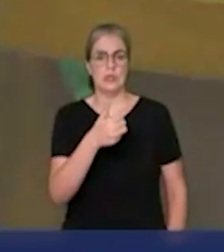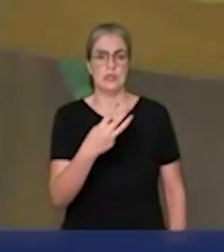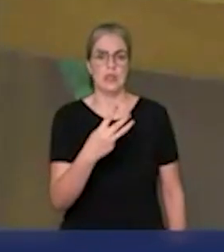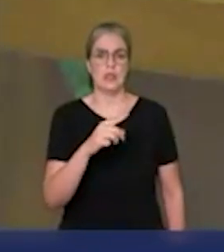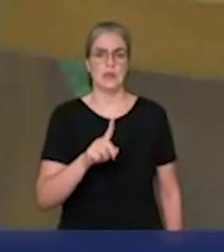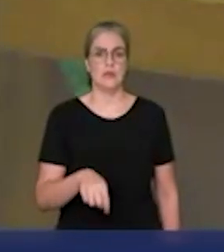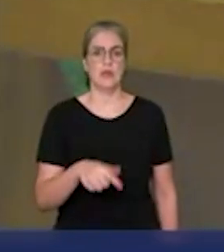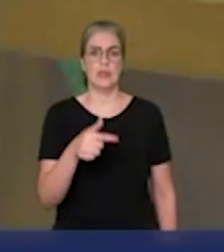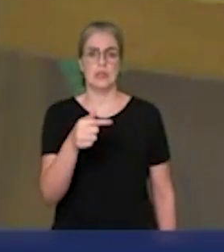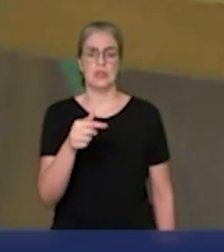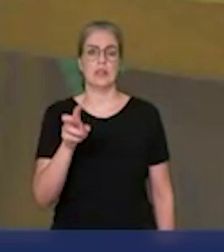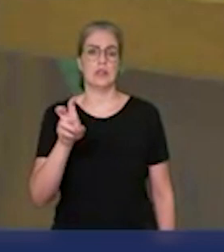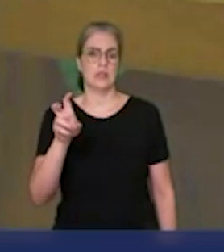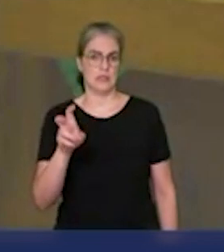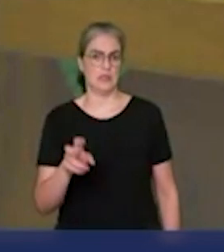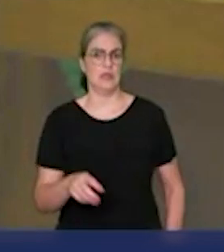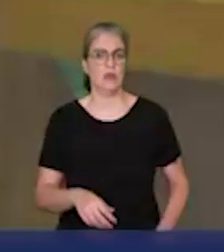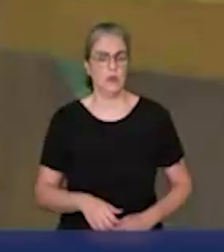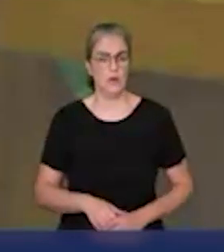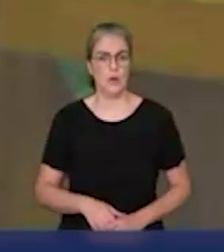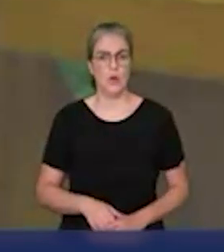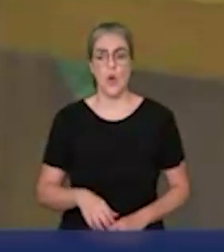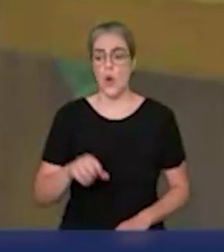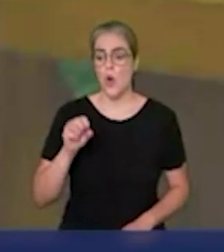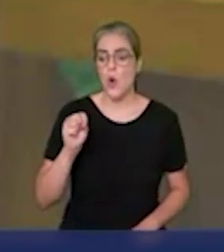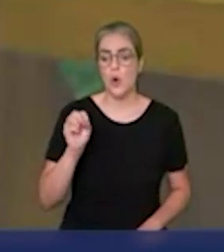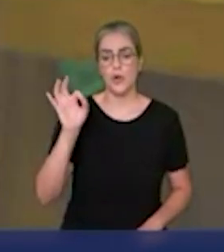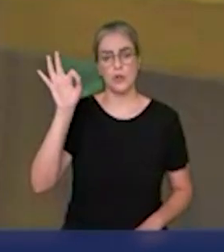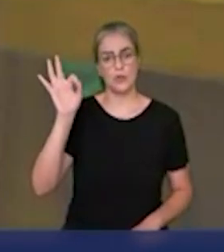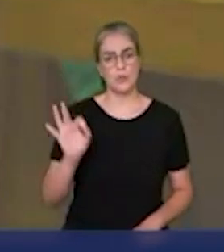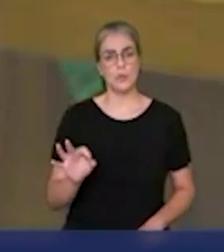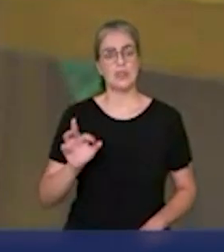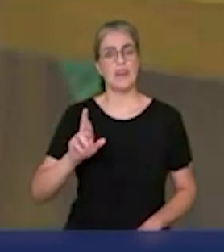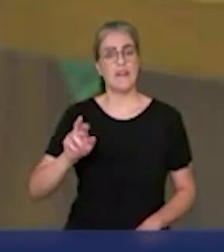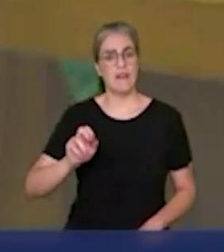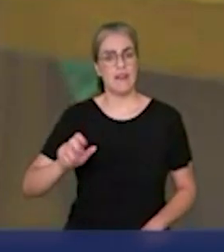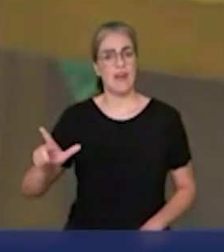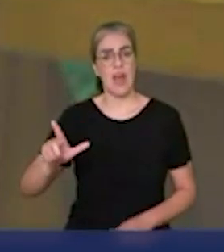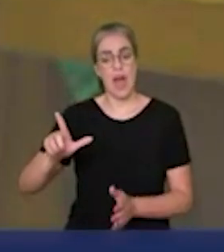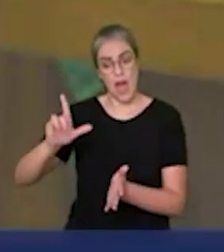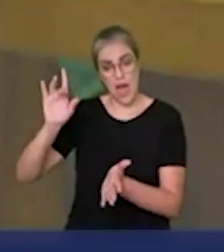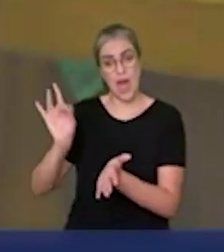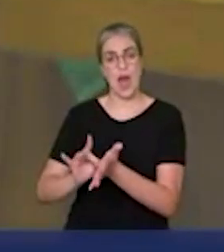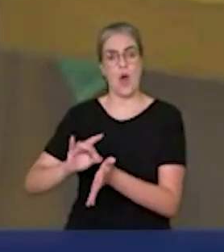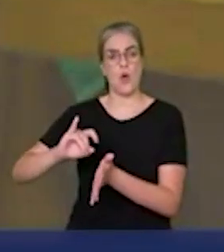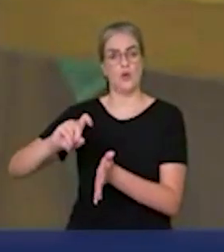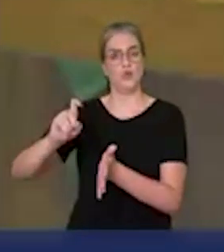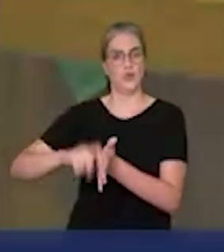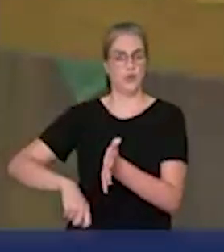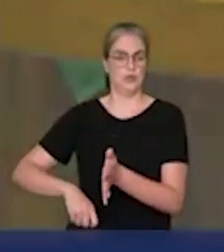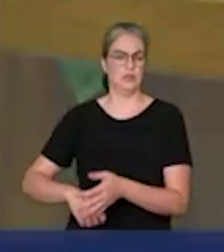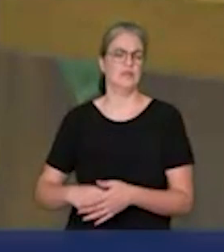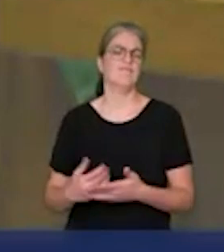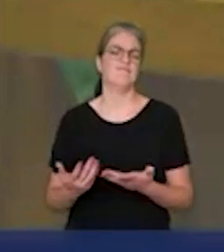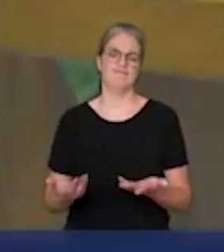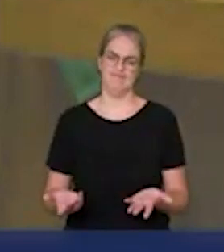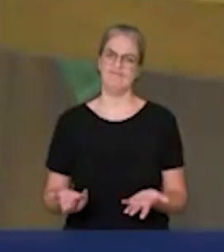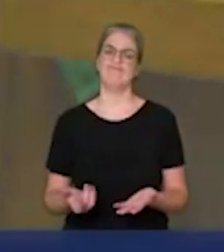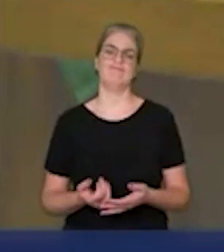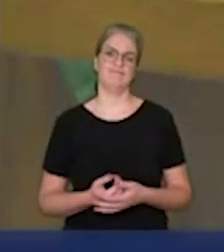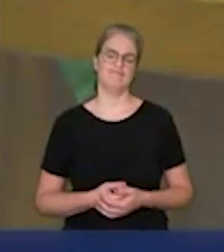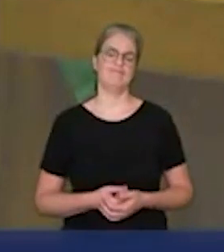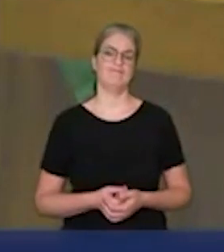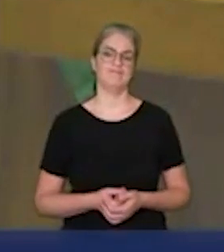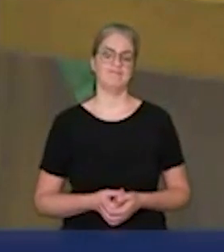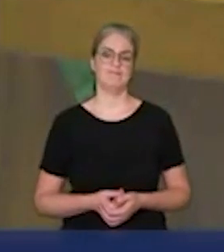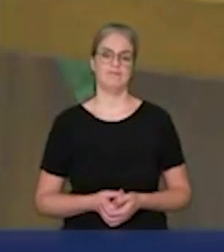sendo 8% de juros real. Essa é a realidade, ou seja, quando falava que a dívida